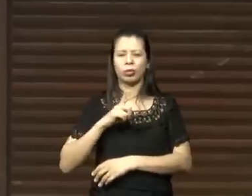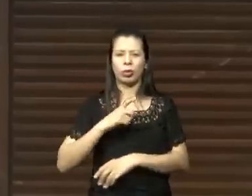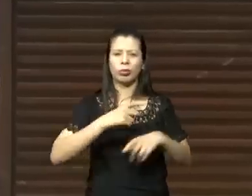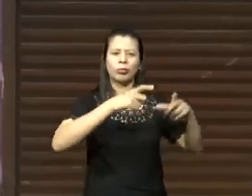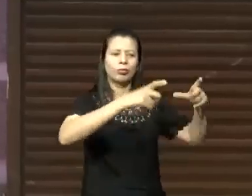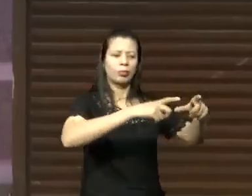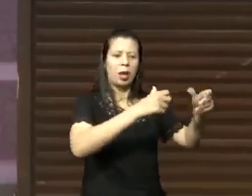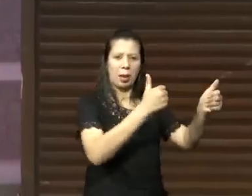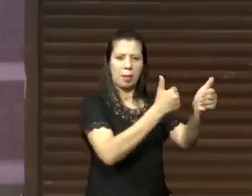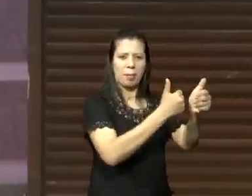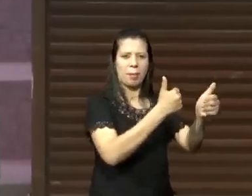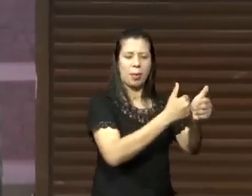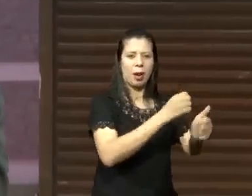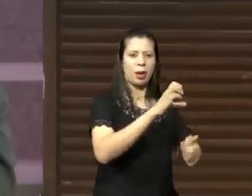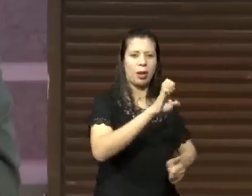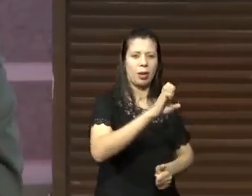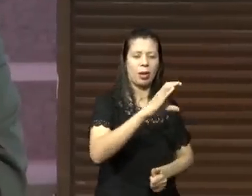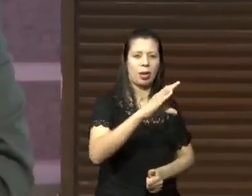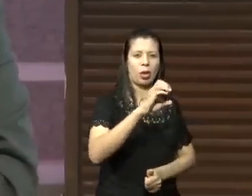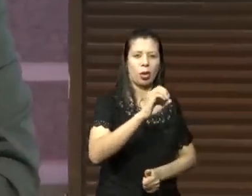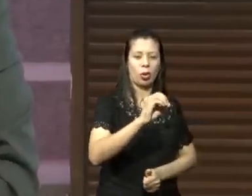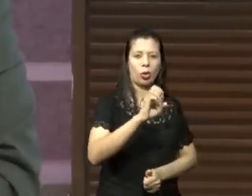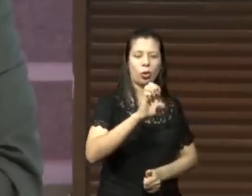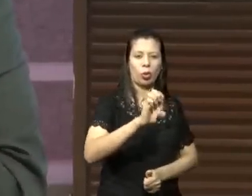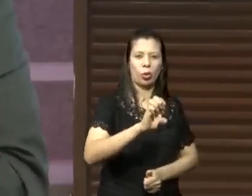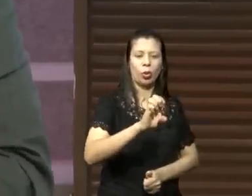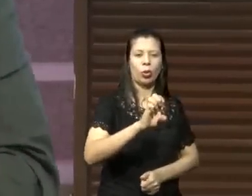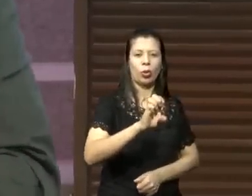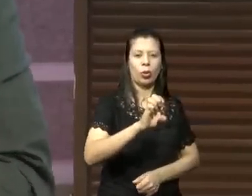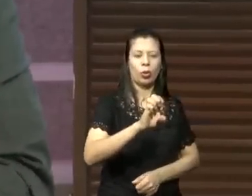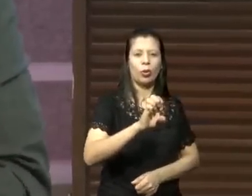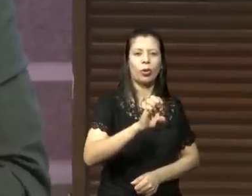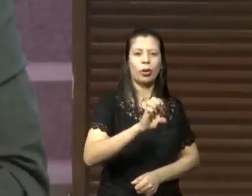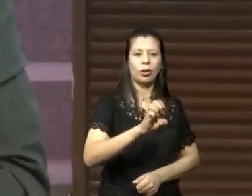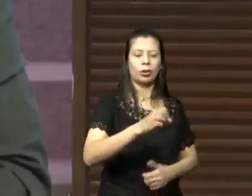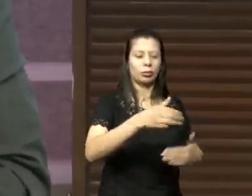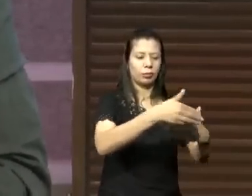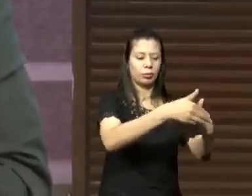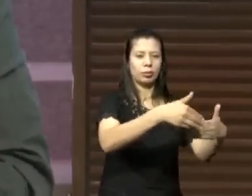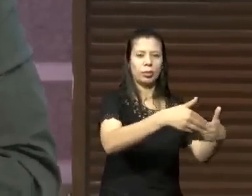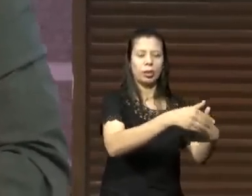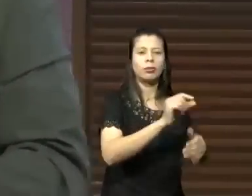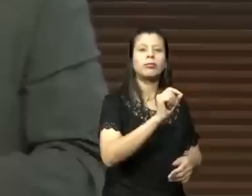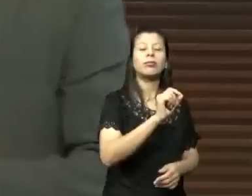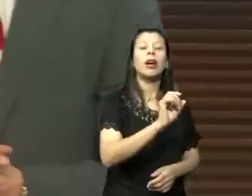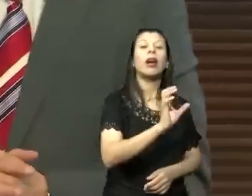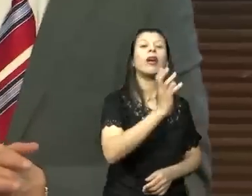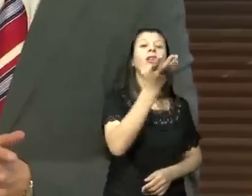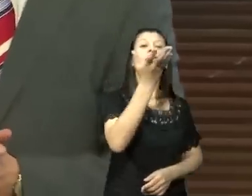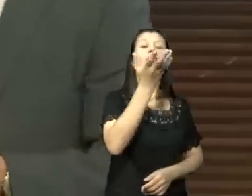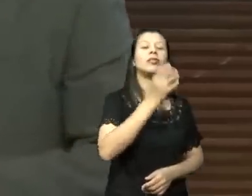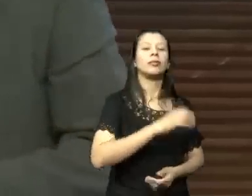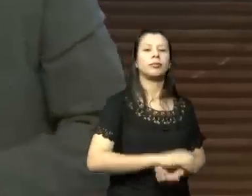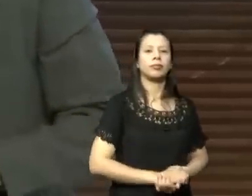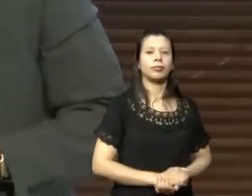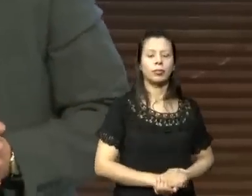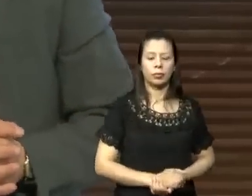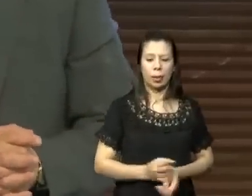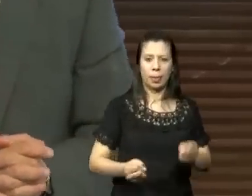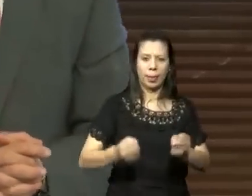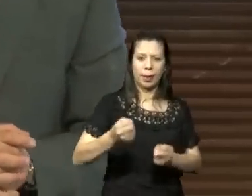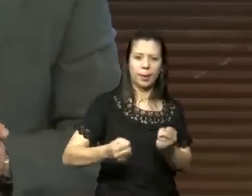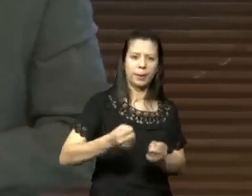de uma loja de produtos naturais muito boa da Elizete do Naor e ali dentro estava Valéria